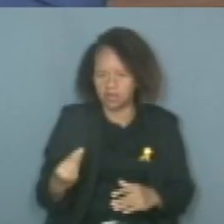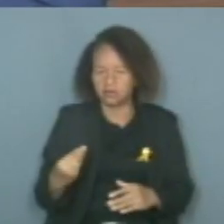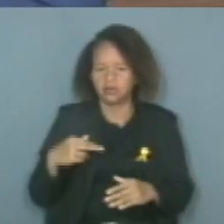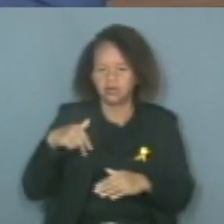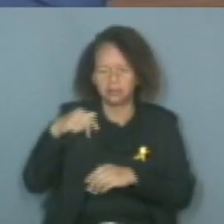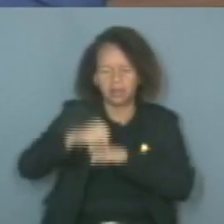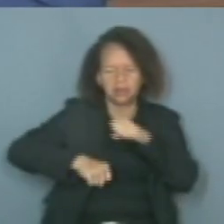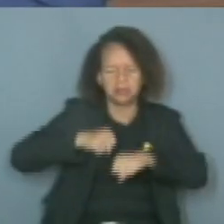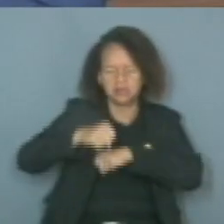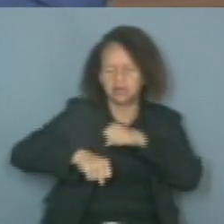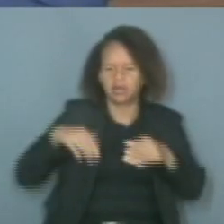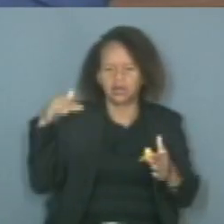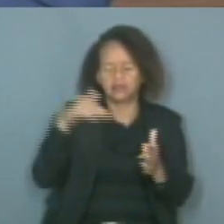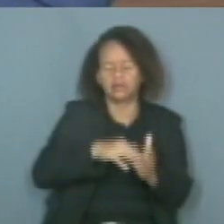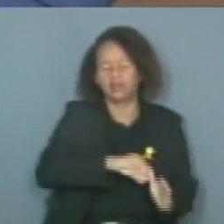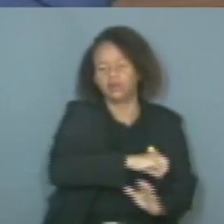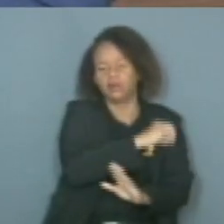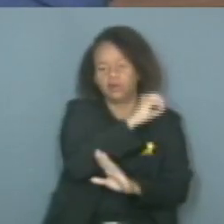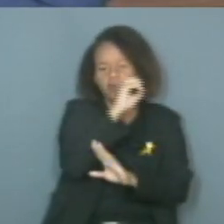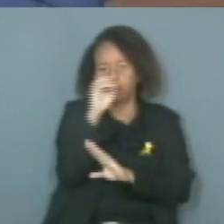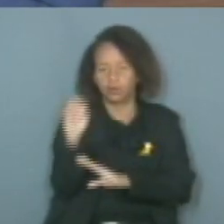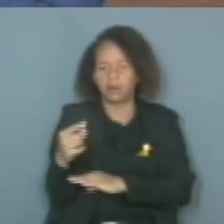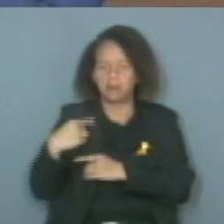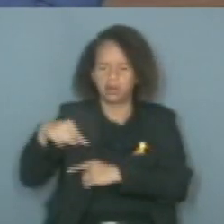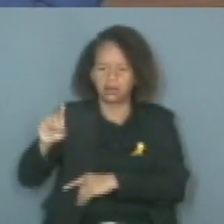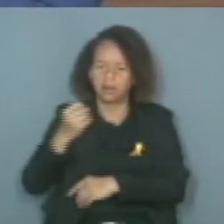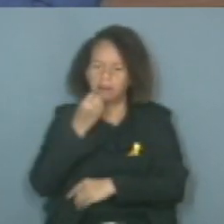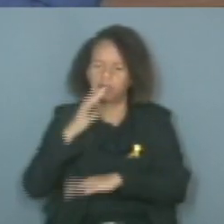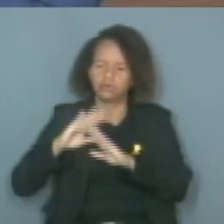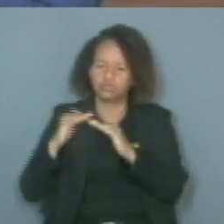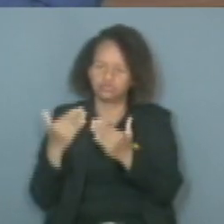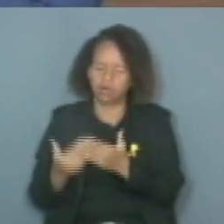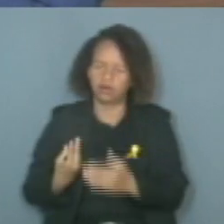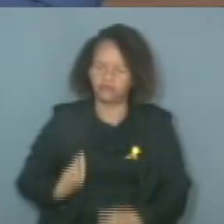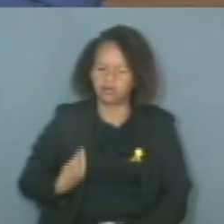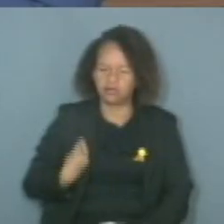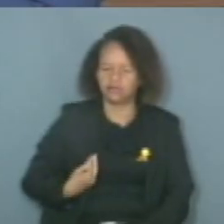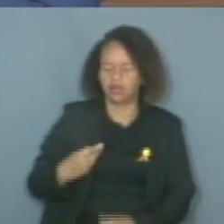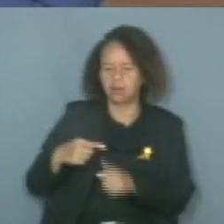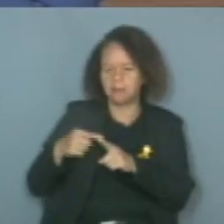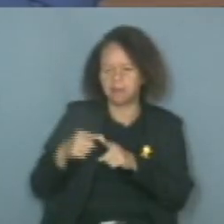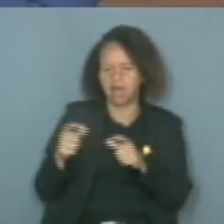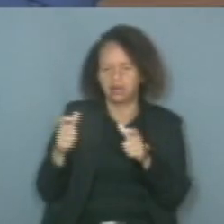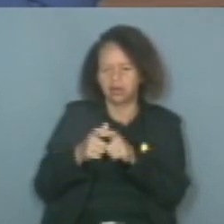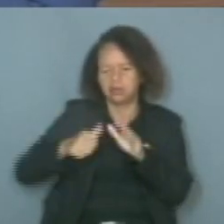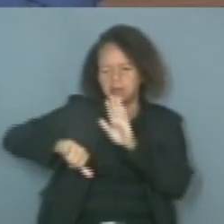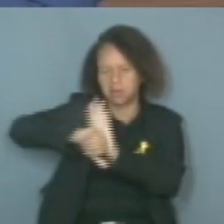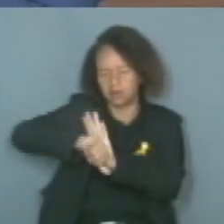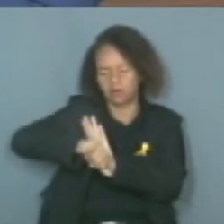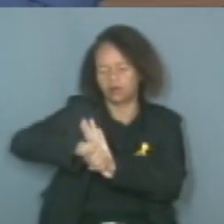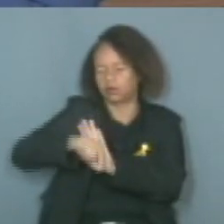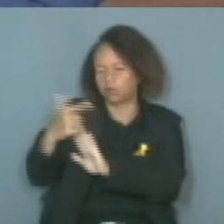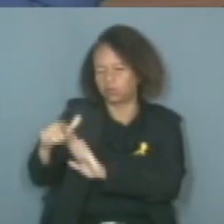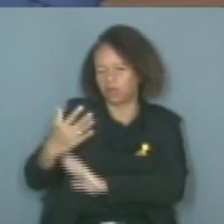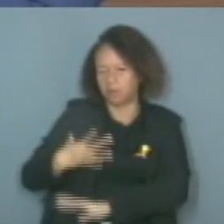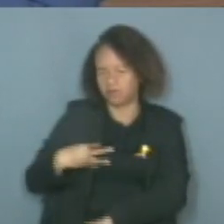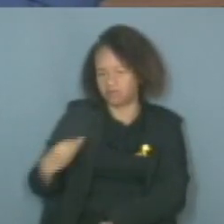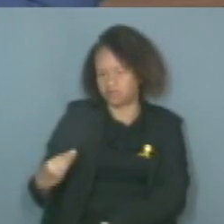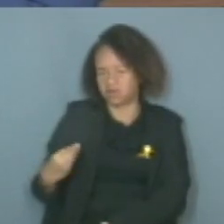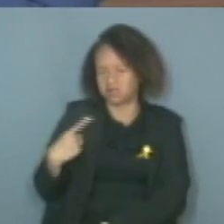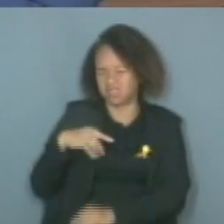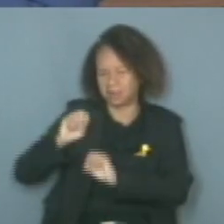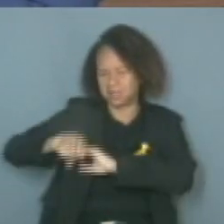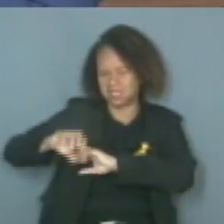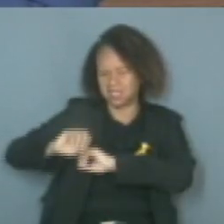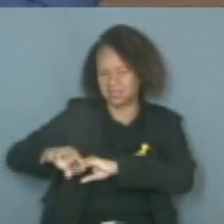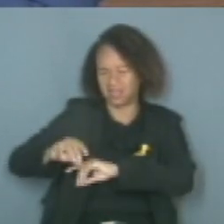andar de bicicleta até o sol se pôr, mandá-los para uma boa escola, viver em um bairro com pouca criminalidade e não ter meu filho sendo